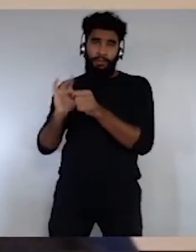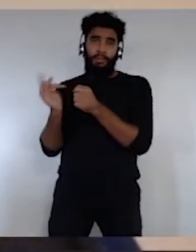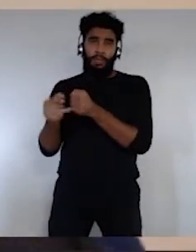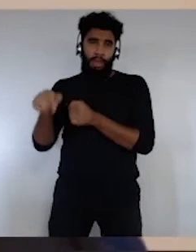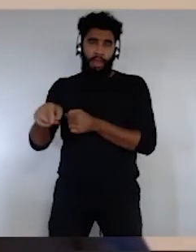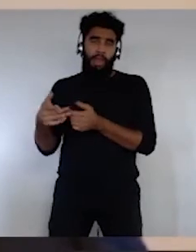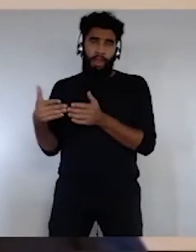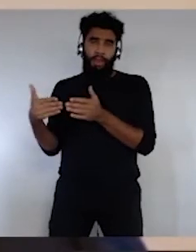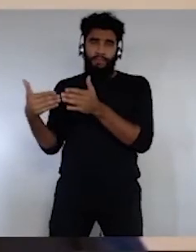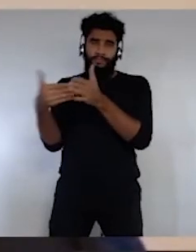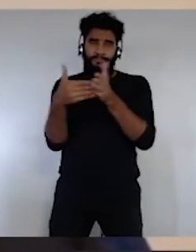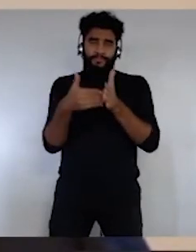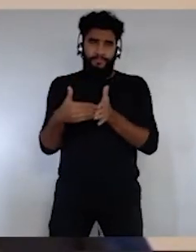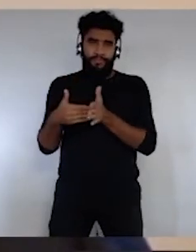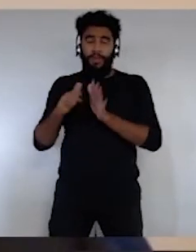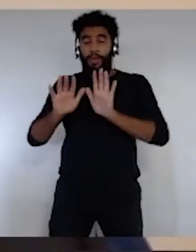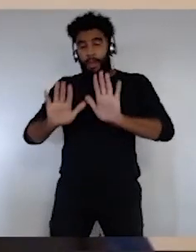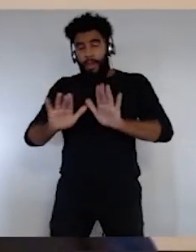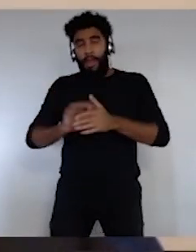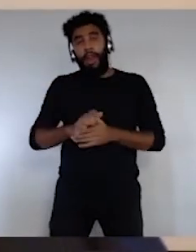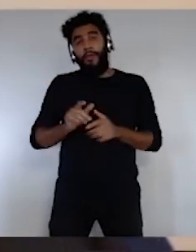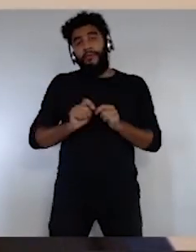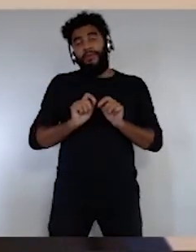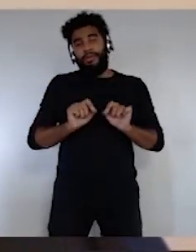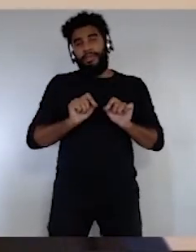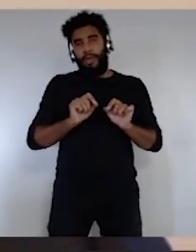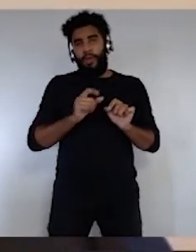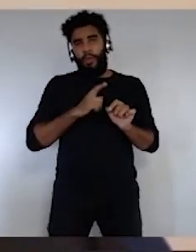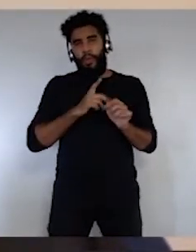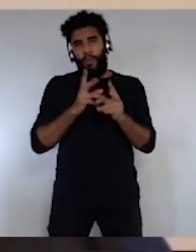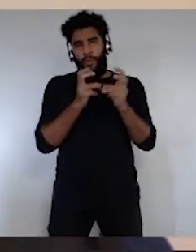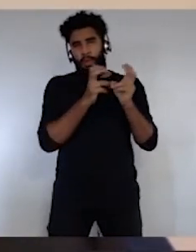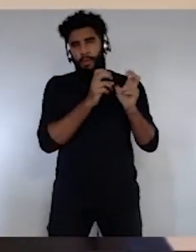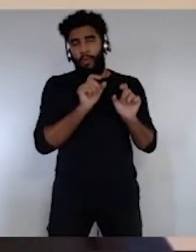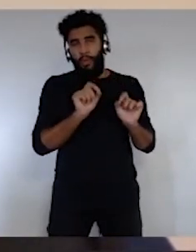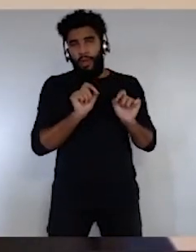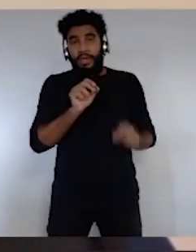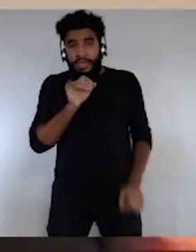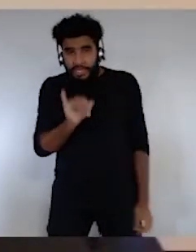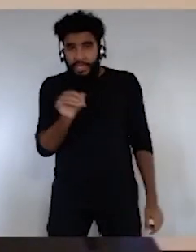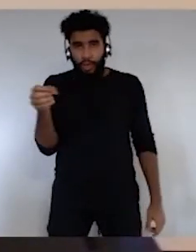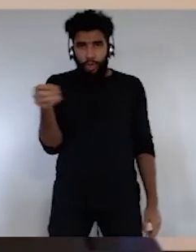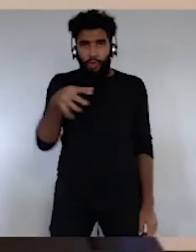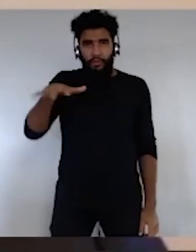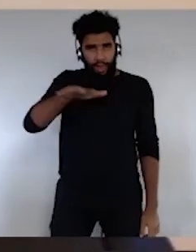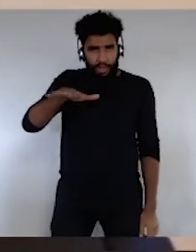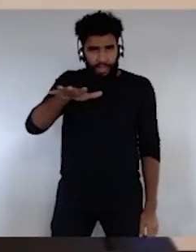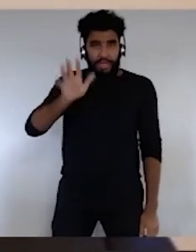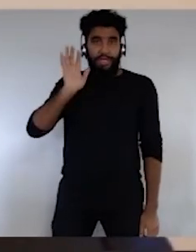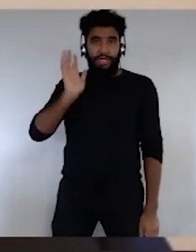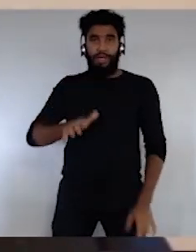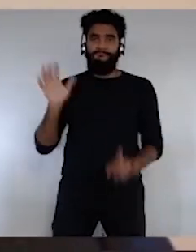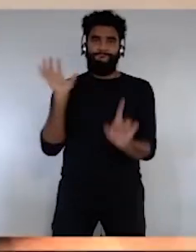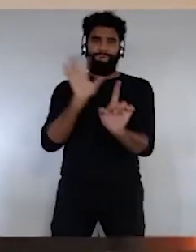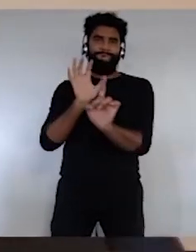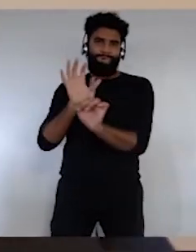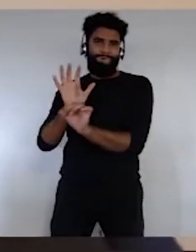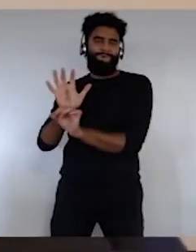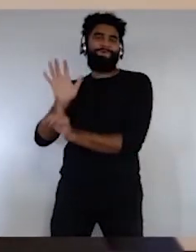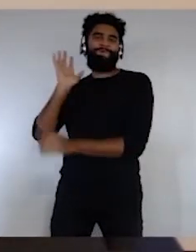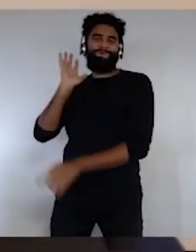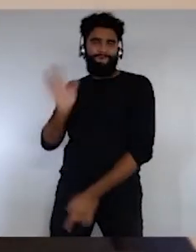Então, é extremamente restritivo. A proposta de se transitar em julgado em segundo